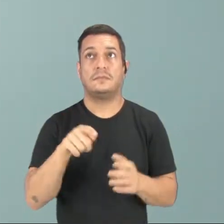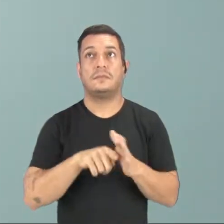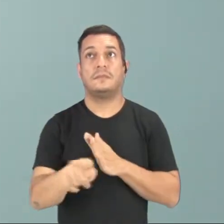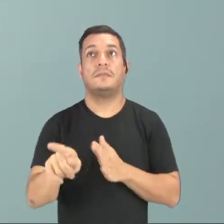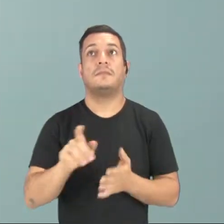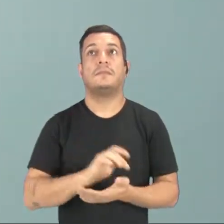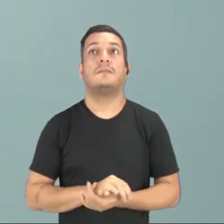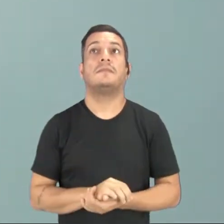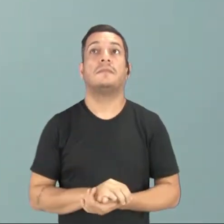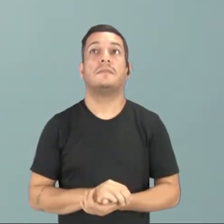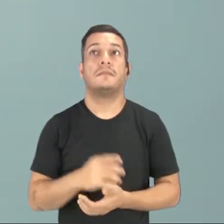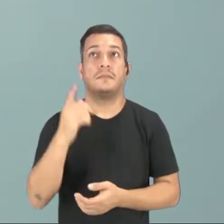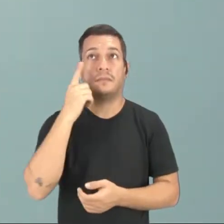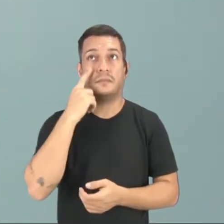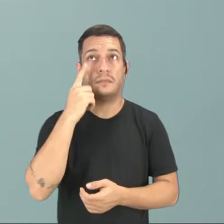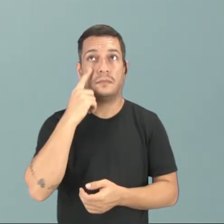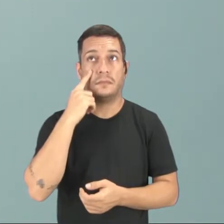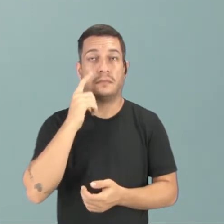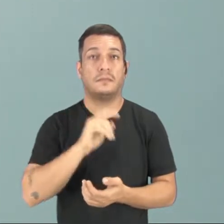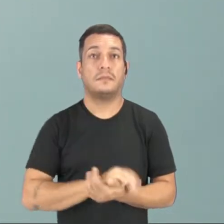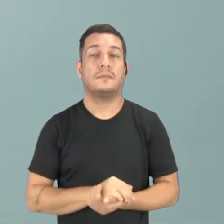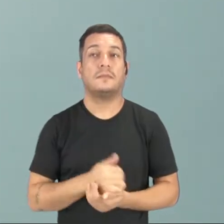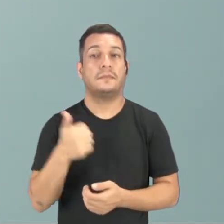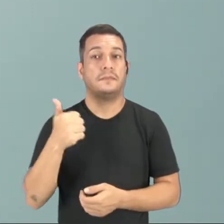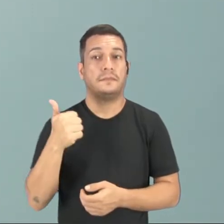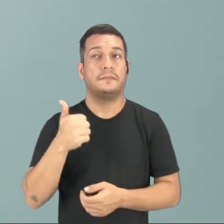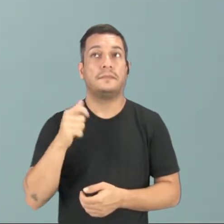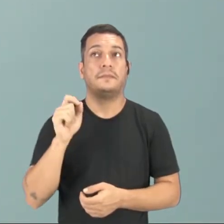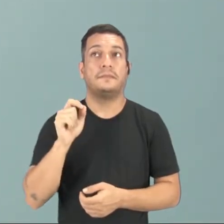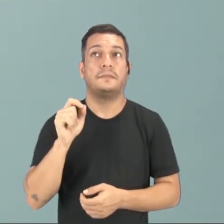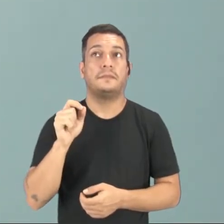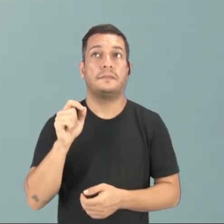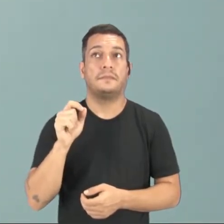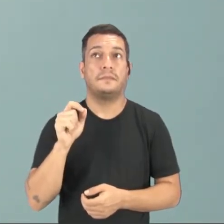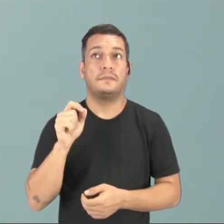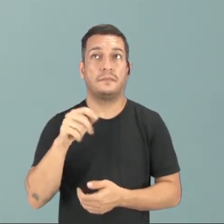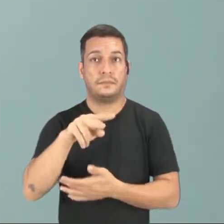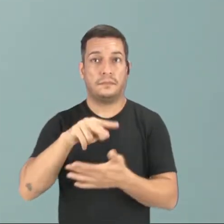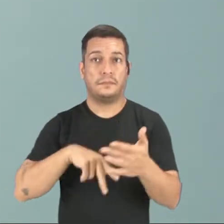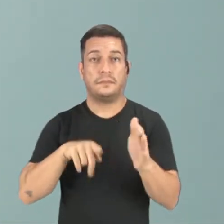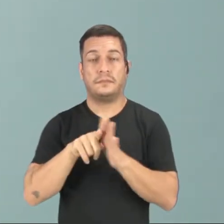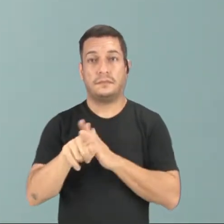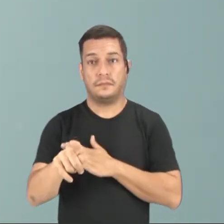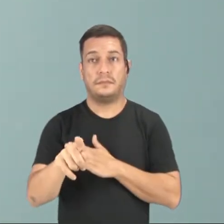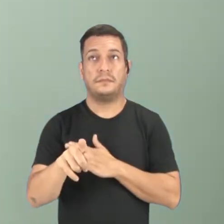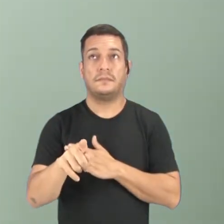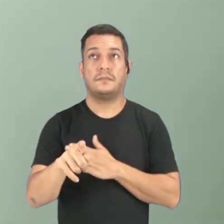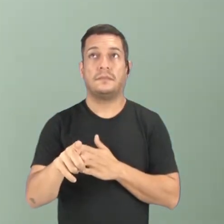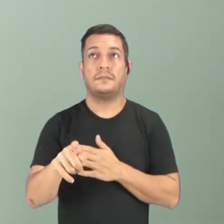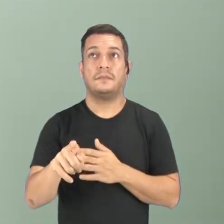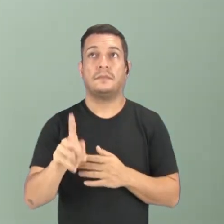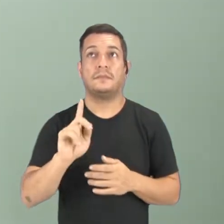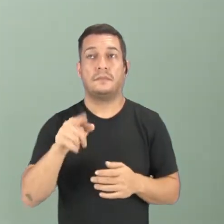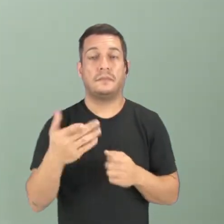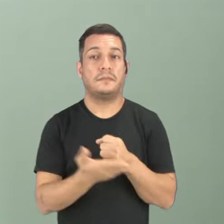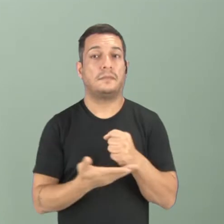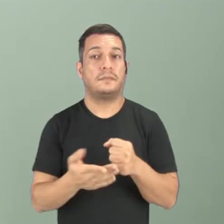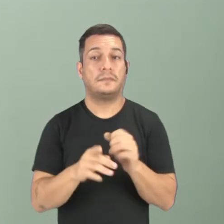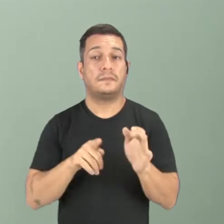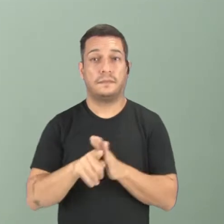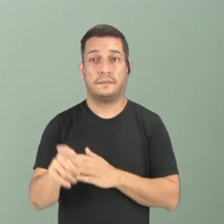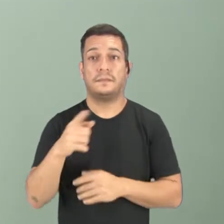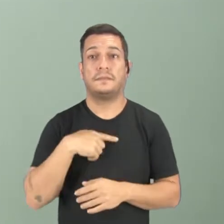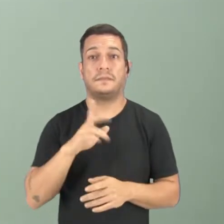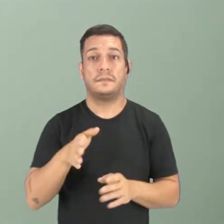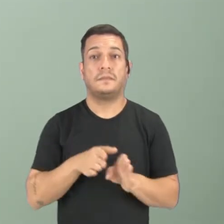2015. A gente vai fazer assim. Primeiro a gente vai ler o enunciado da questão e a partir do enunciado da questão